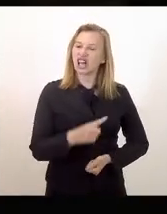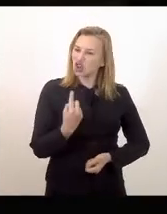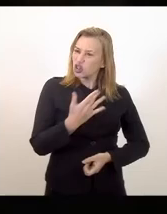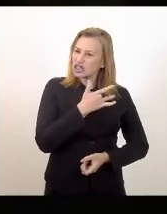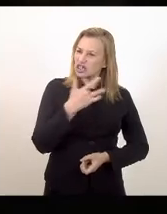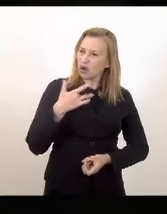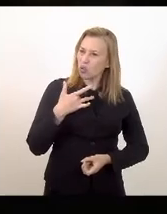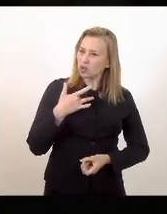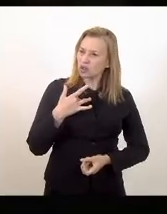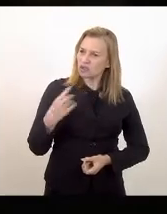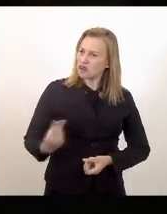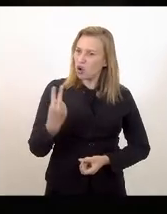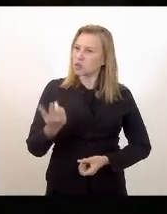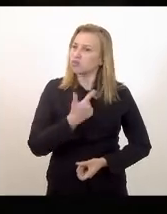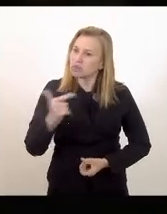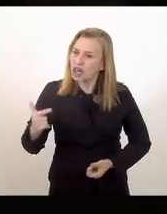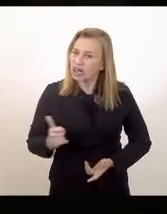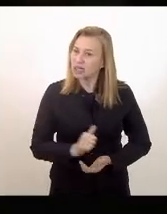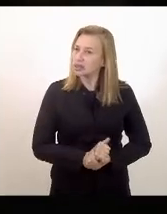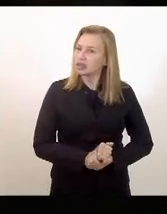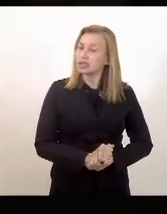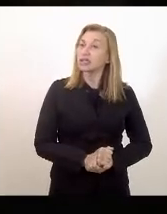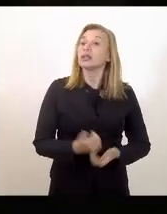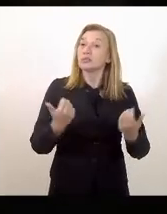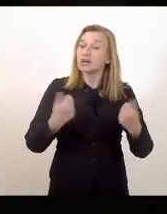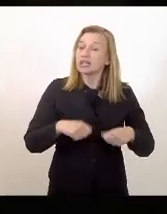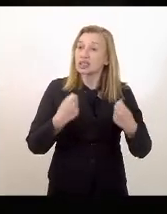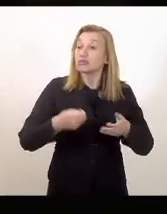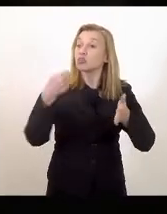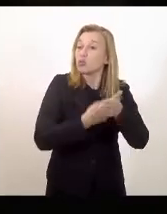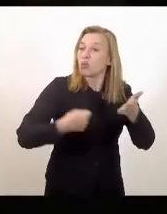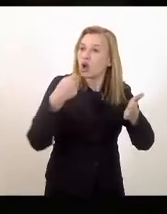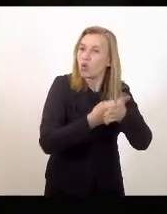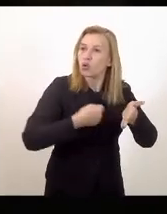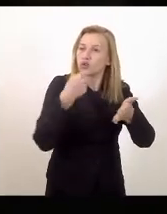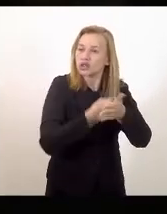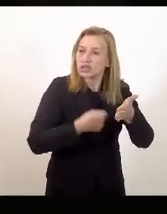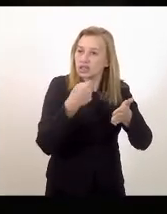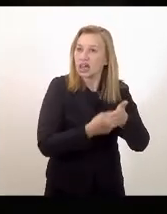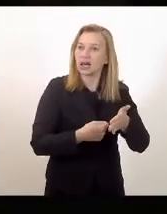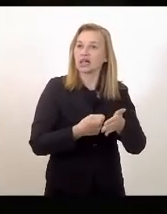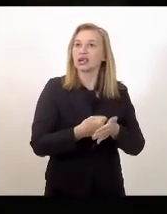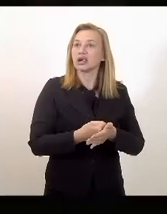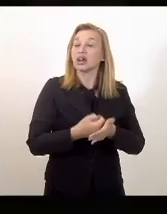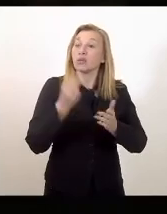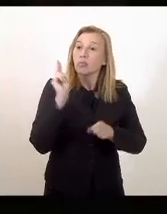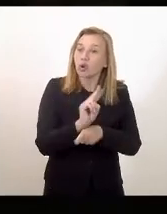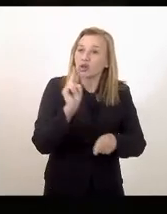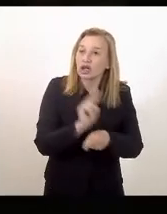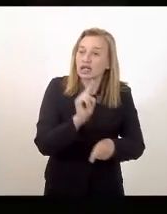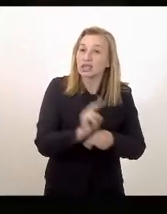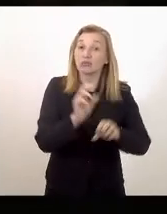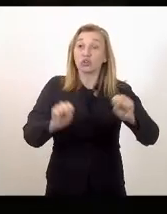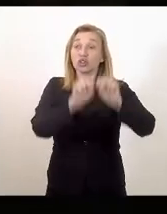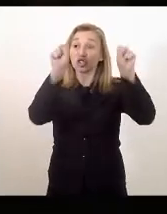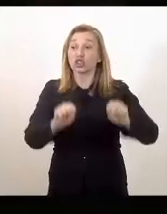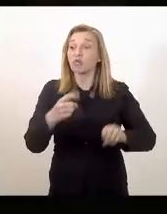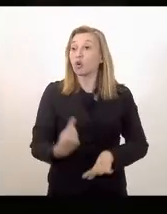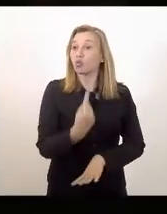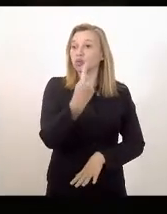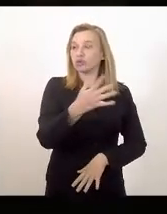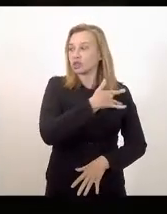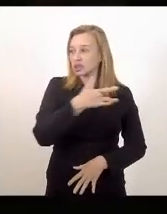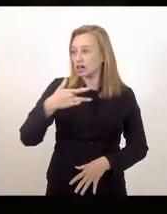saúde. Nós temos que fazer uma luta ferrenha em defesa do Sistema Único de Saúde,